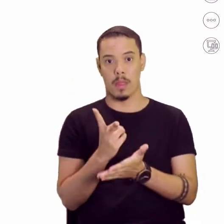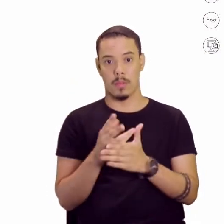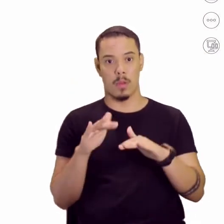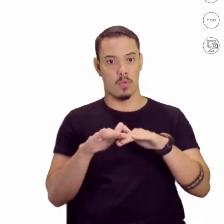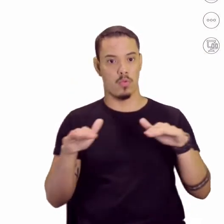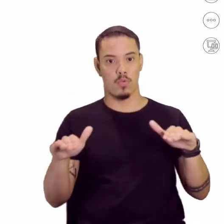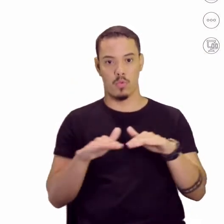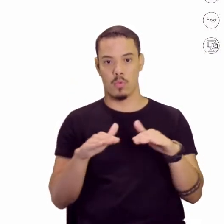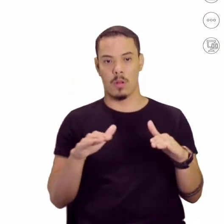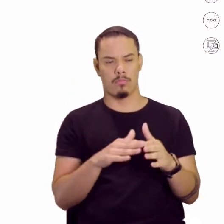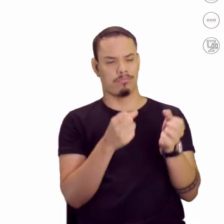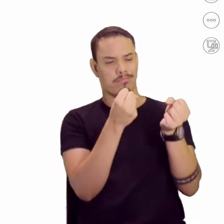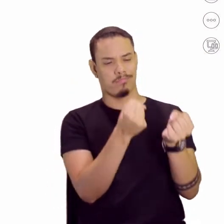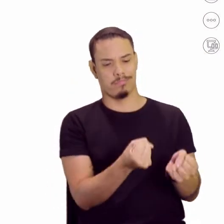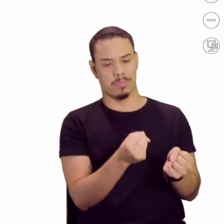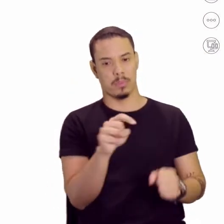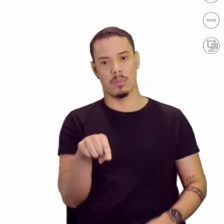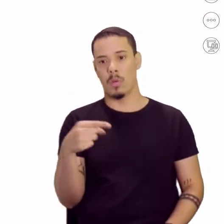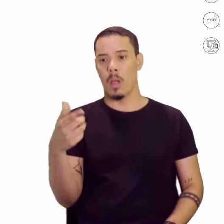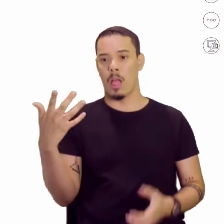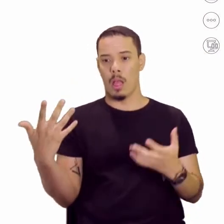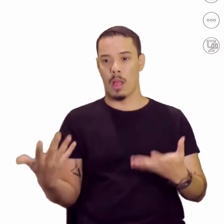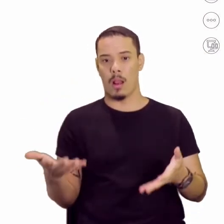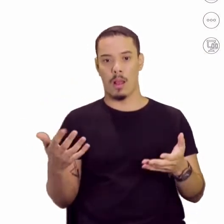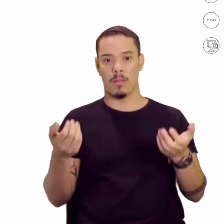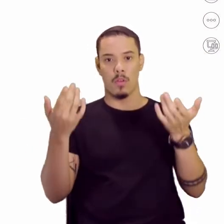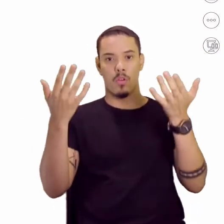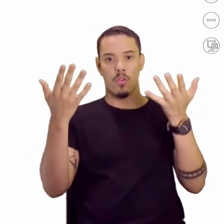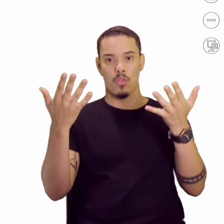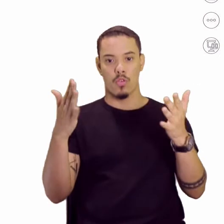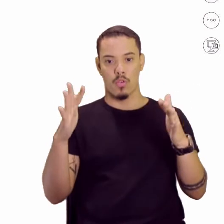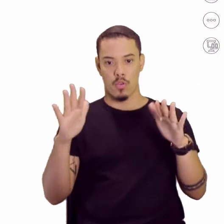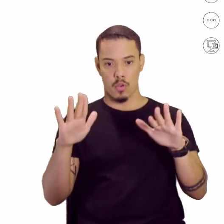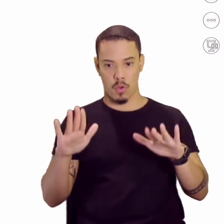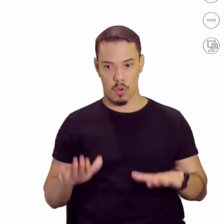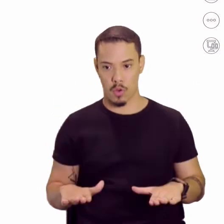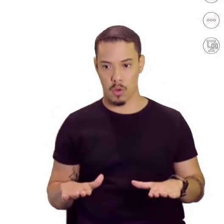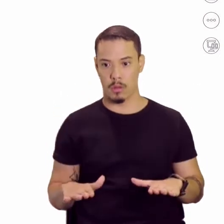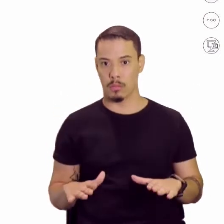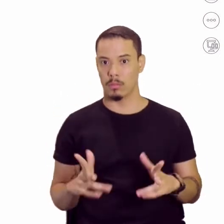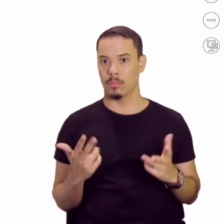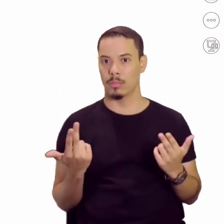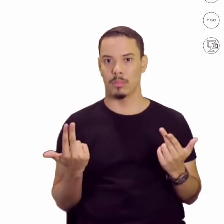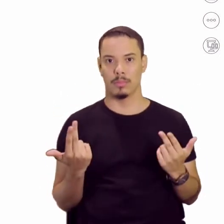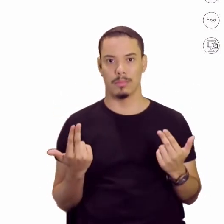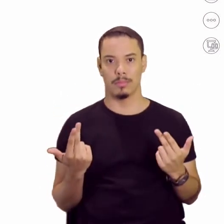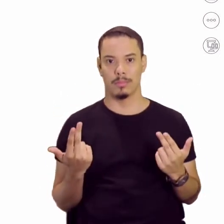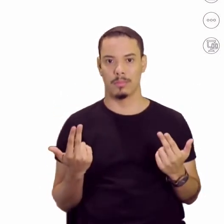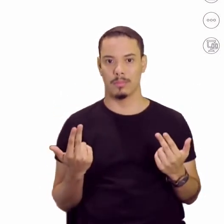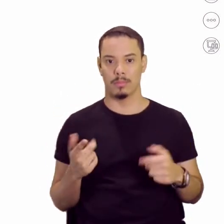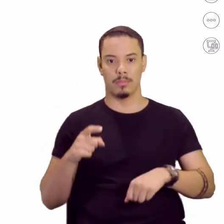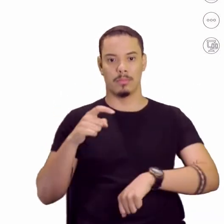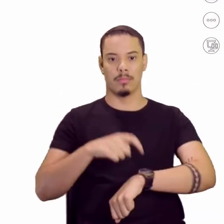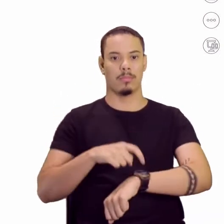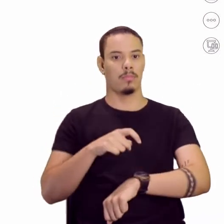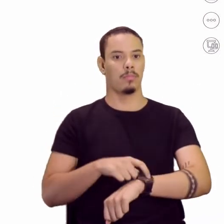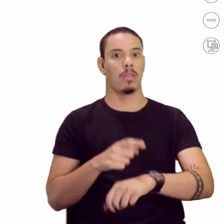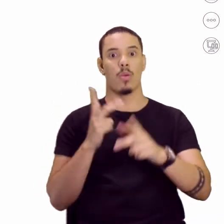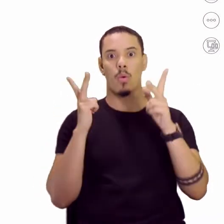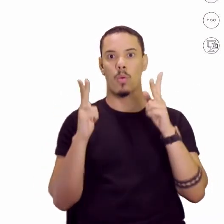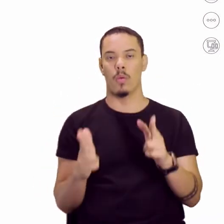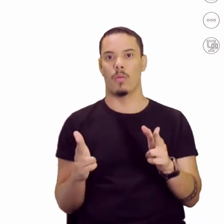um corpo leve e um corpo pesado, caem simultaneamente, atingindo o chão no mesmo instante de